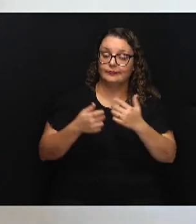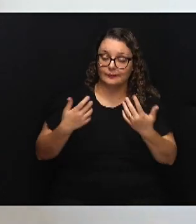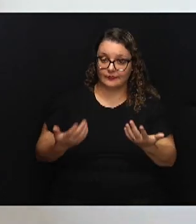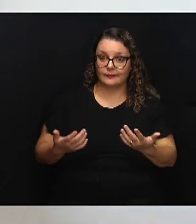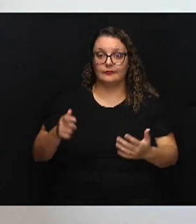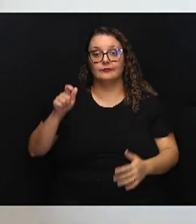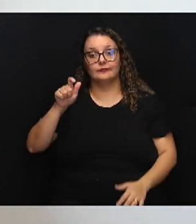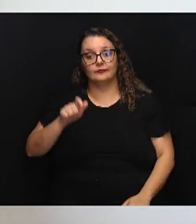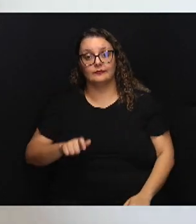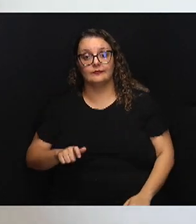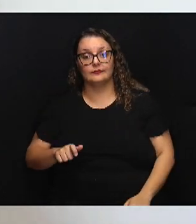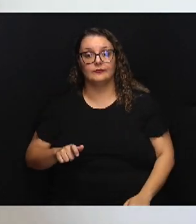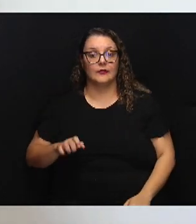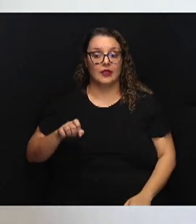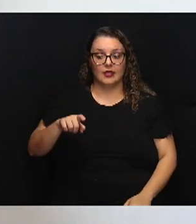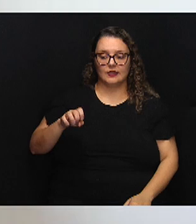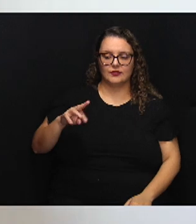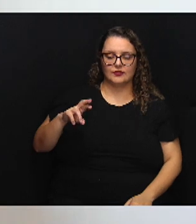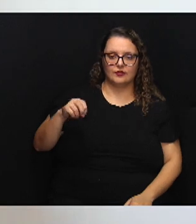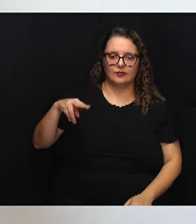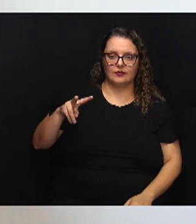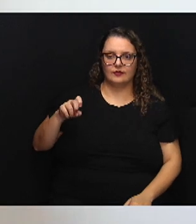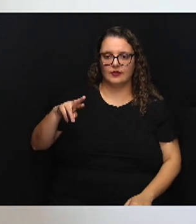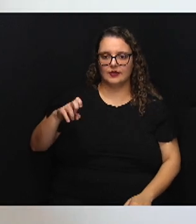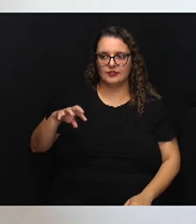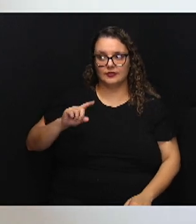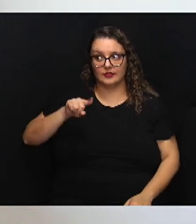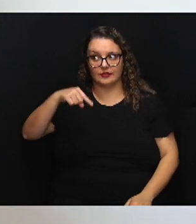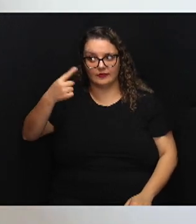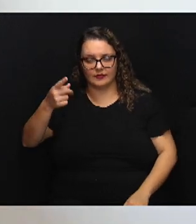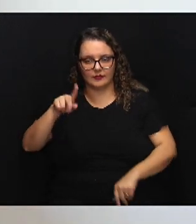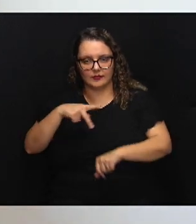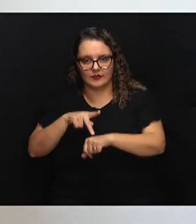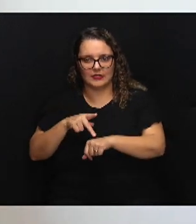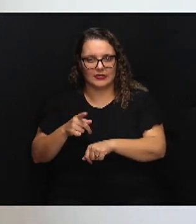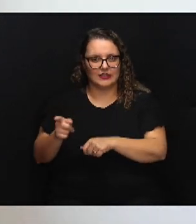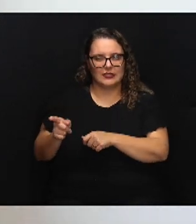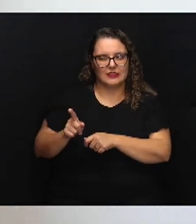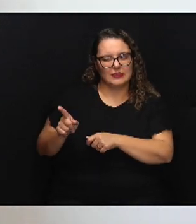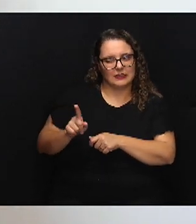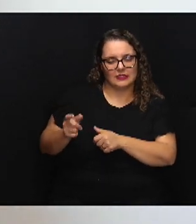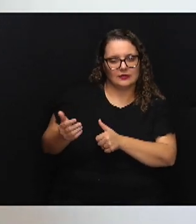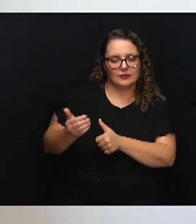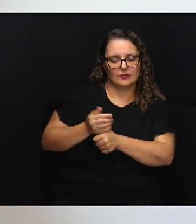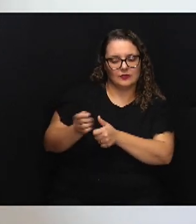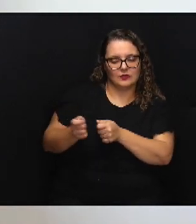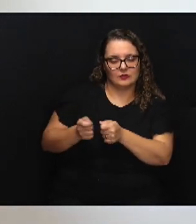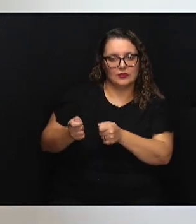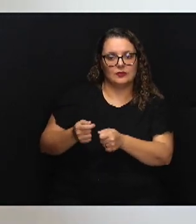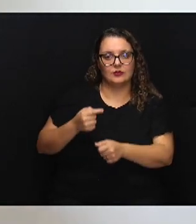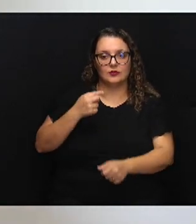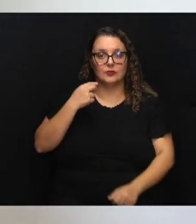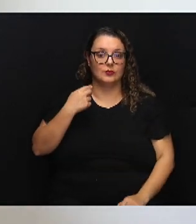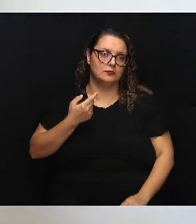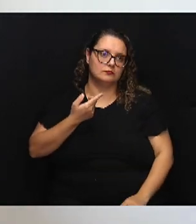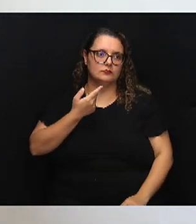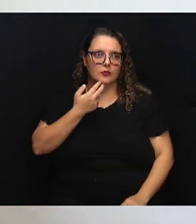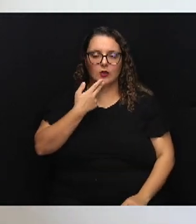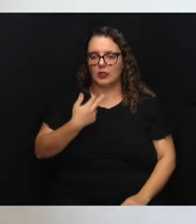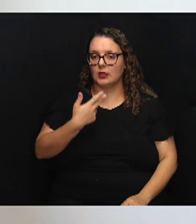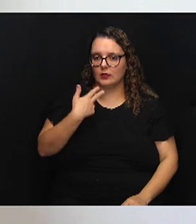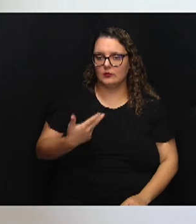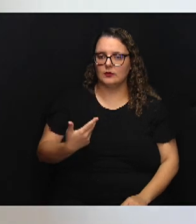uma pessoa que era super extrovertida, quando vai para um país que ela não domina muito bem o idioma, começa a ter características